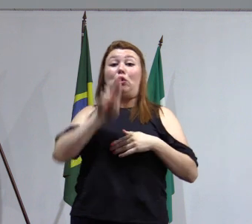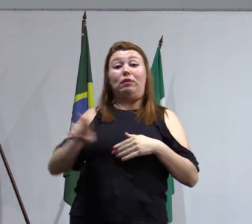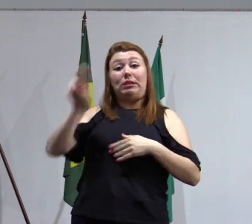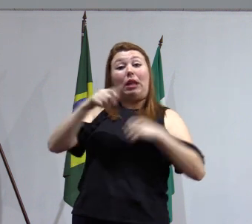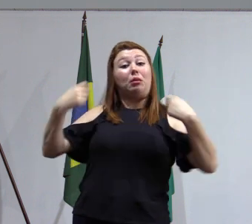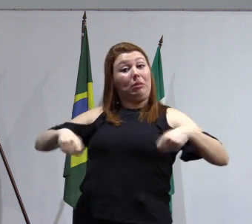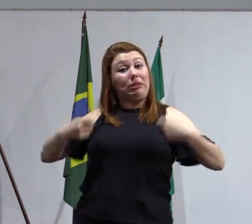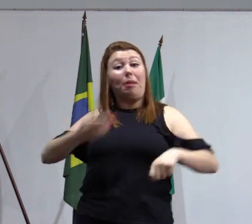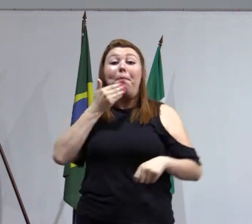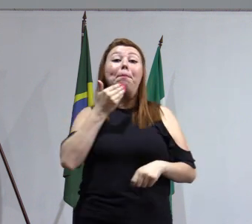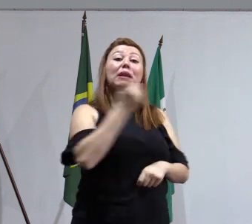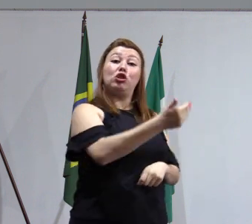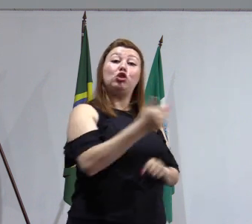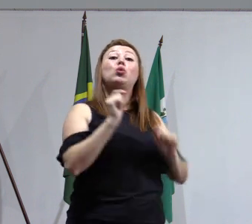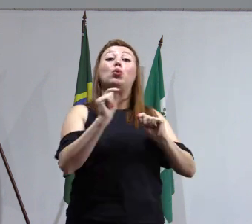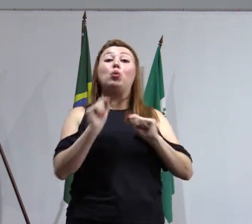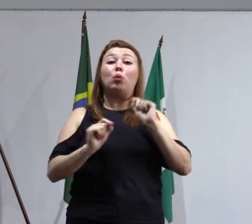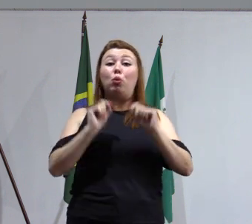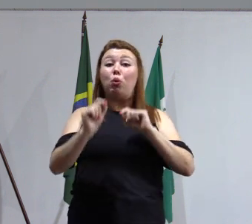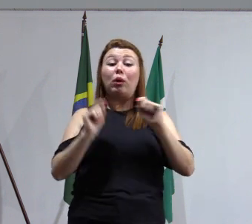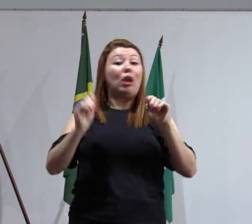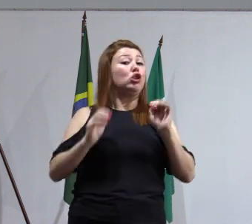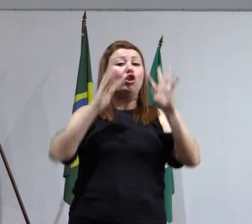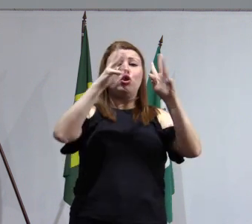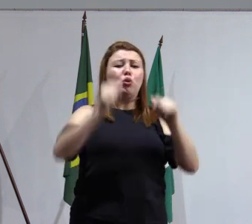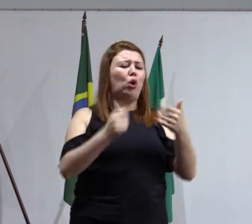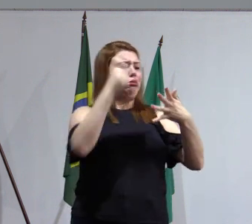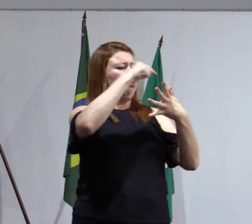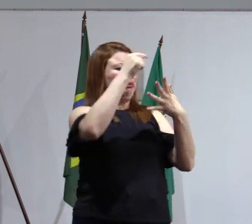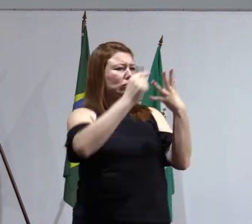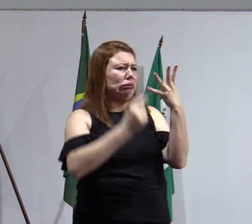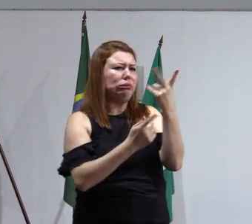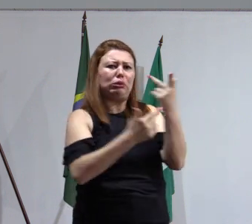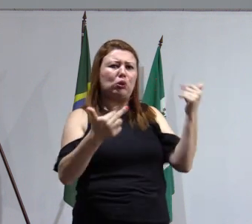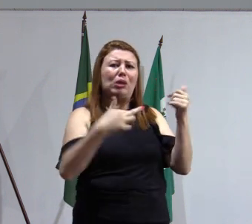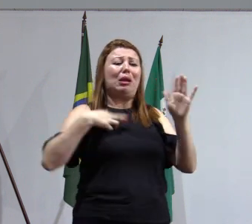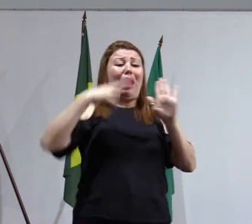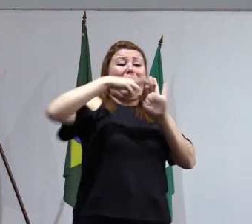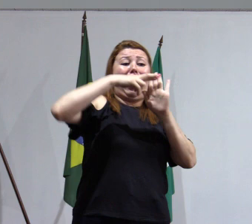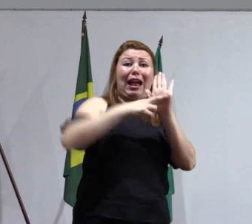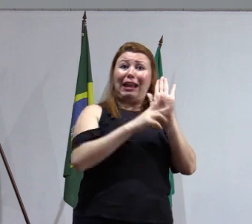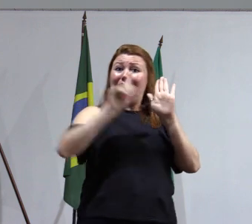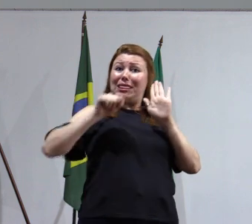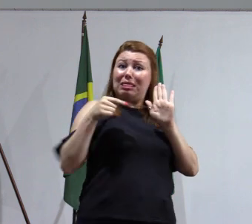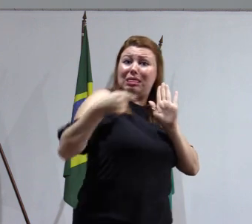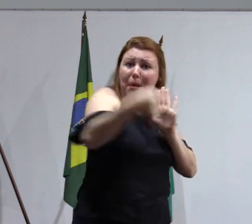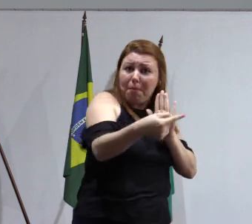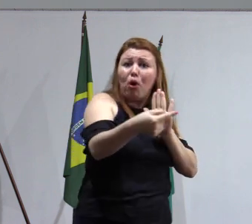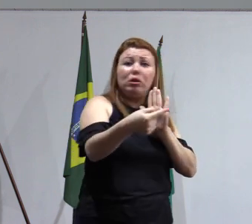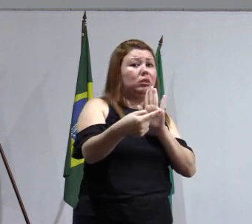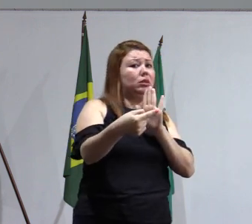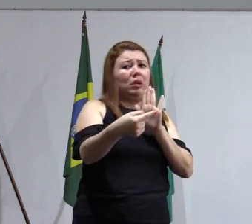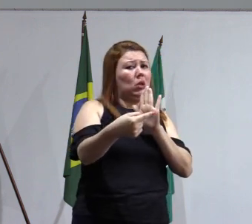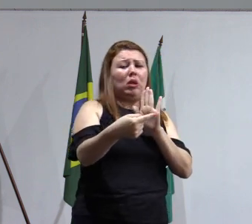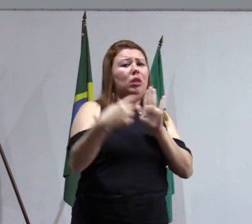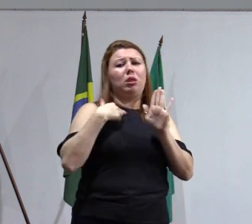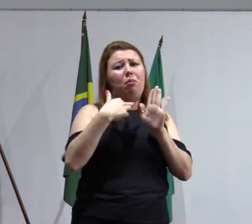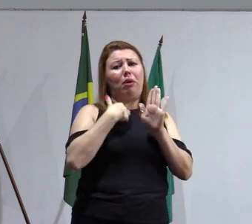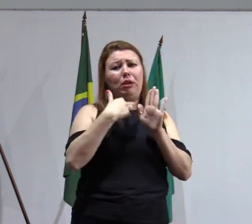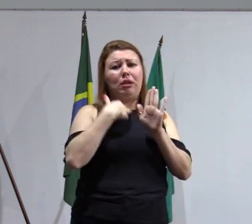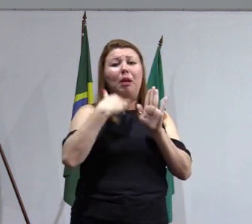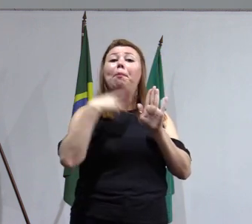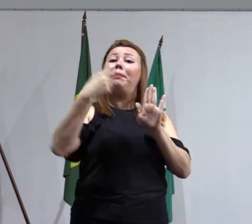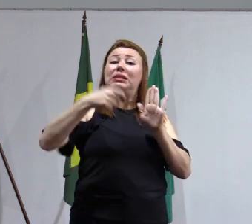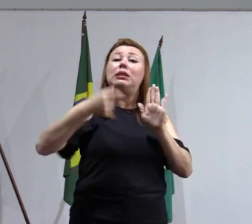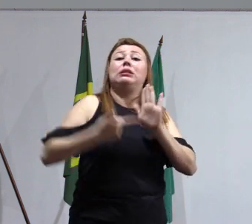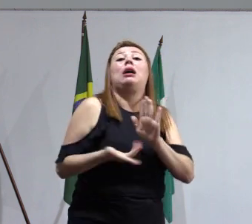é que para todas essas outras questões que dependem de regulamentos posteriores, tem que nos ser